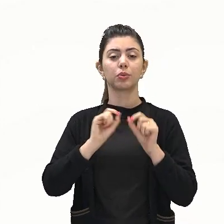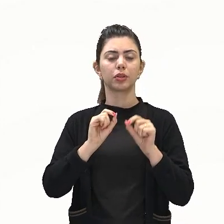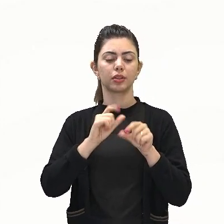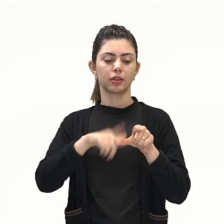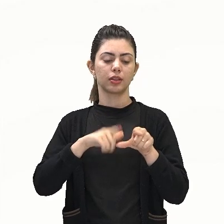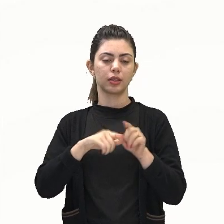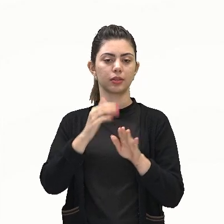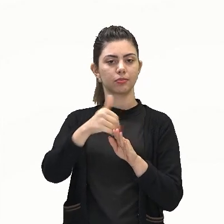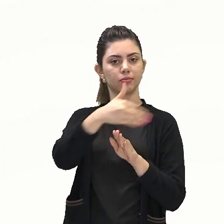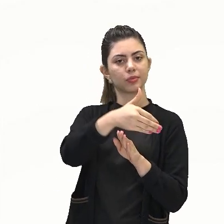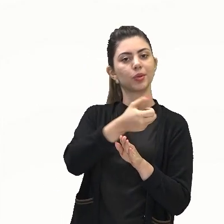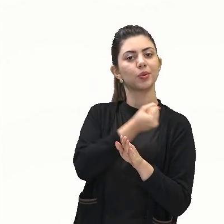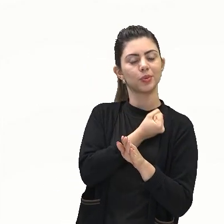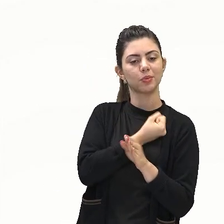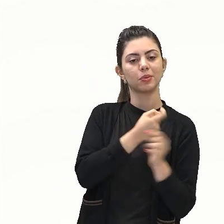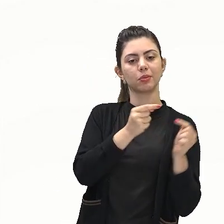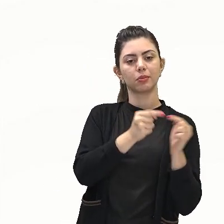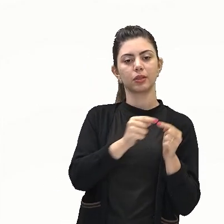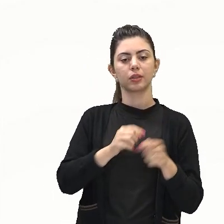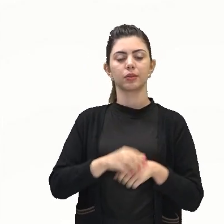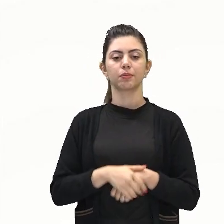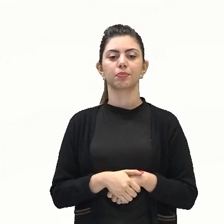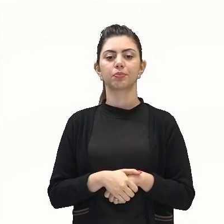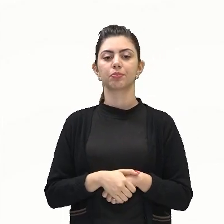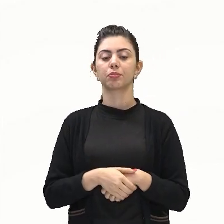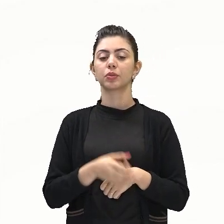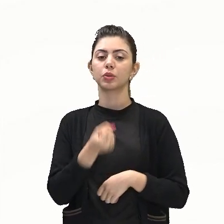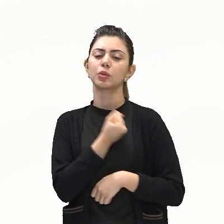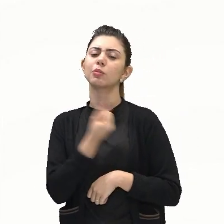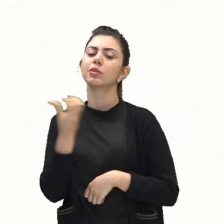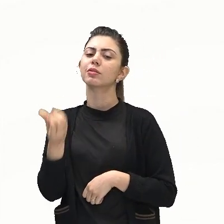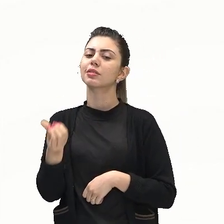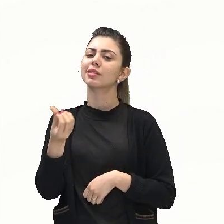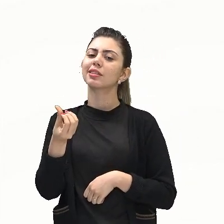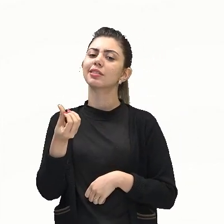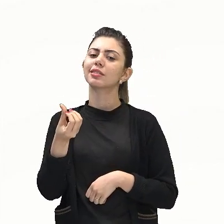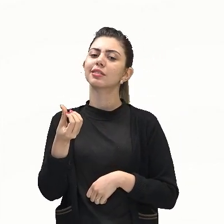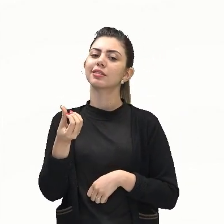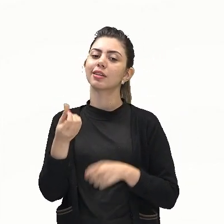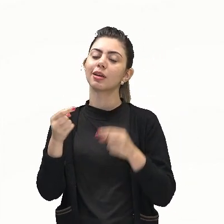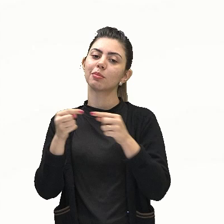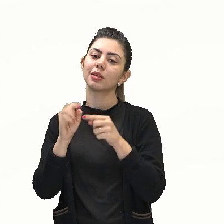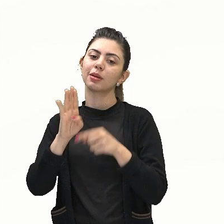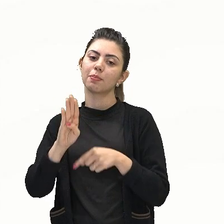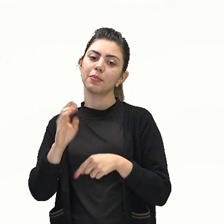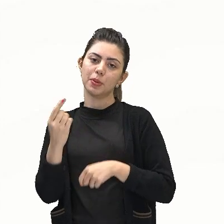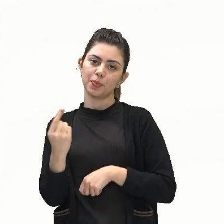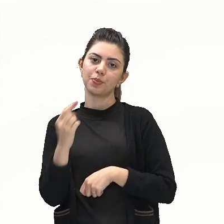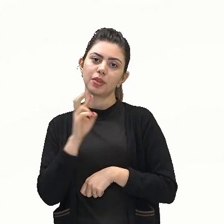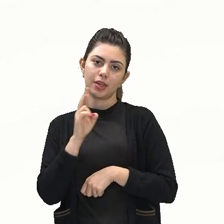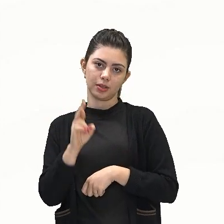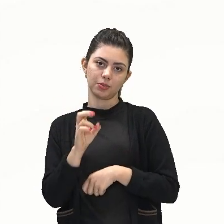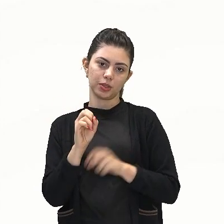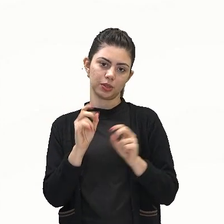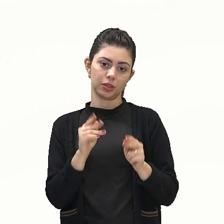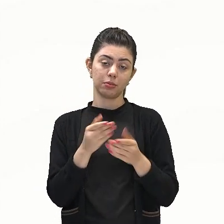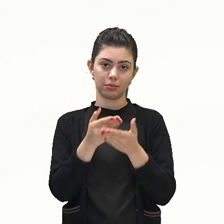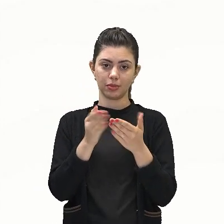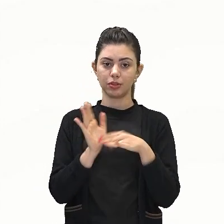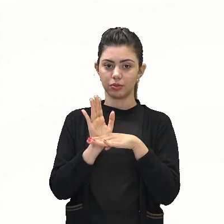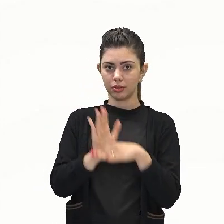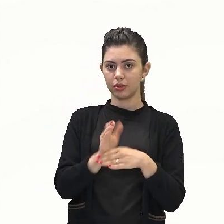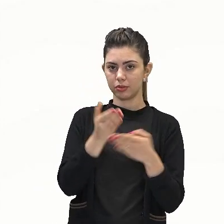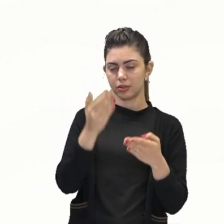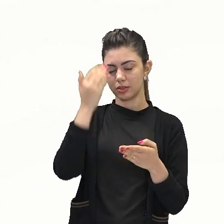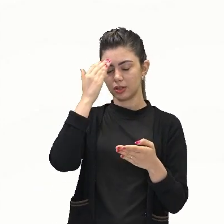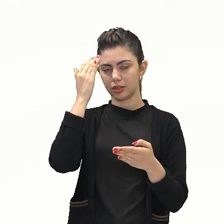são as minhas incógnitas. E o meu 6 aqui é como se fosse o meu B1, tá bom? Só para você entender o